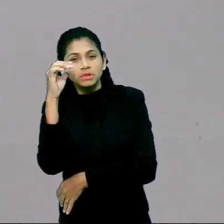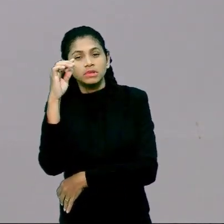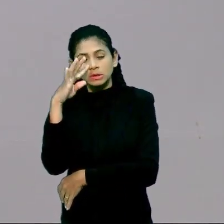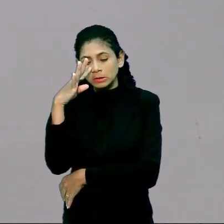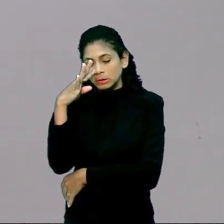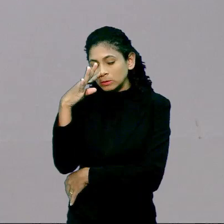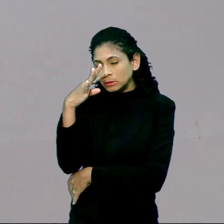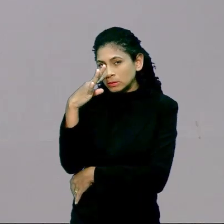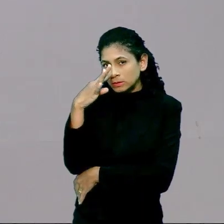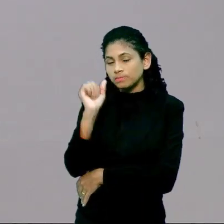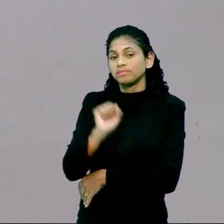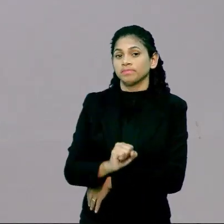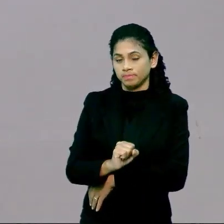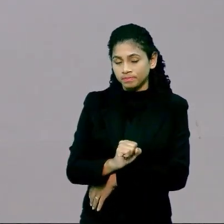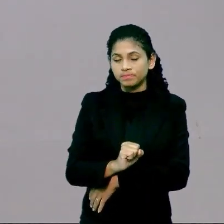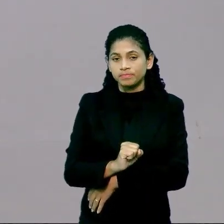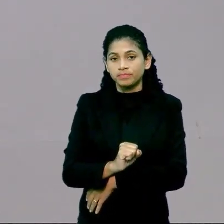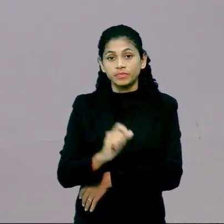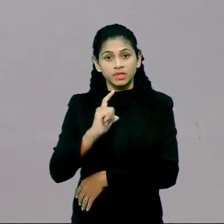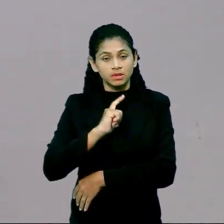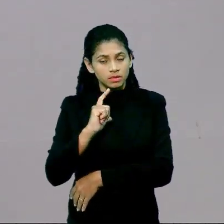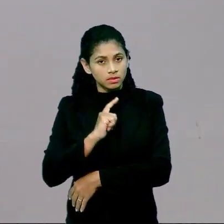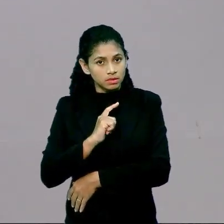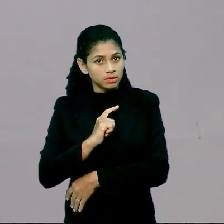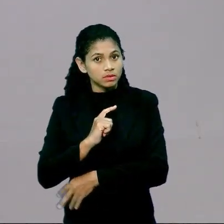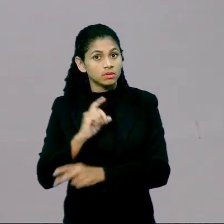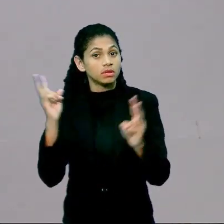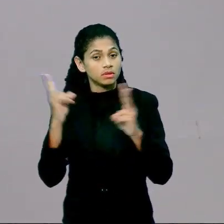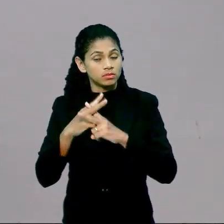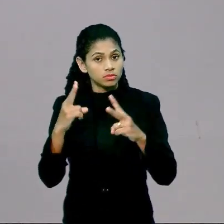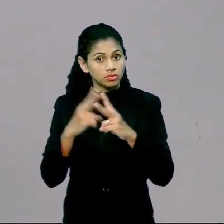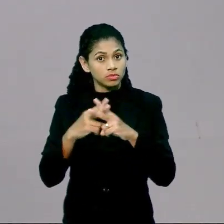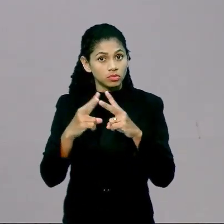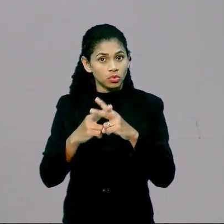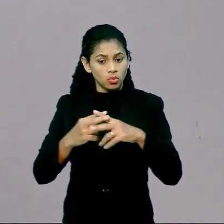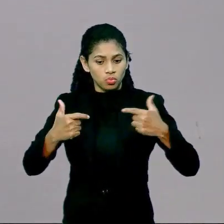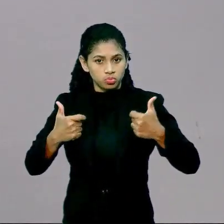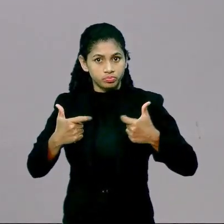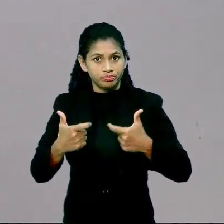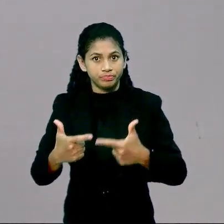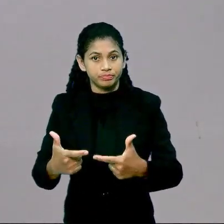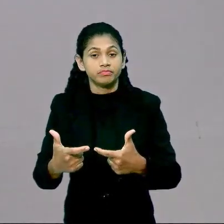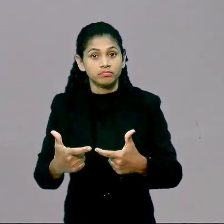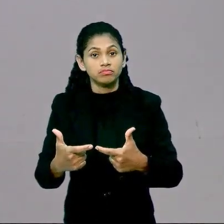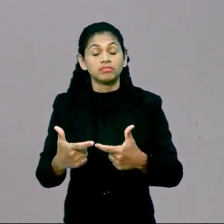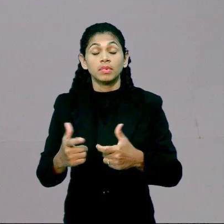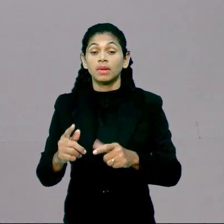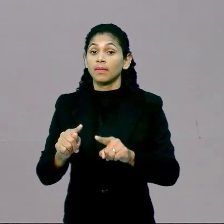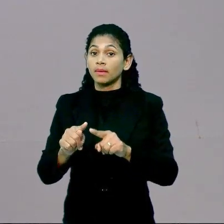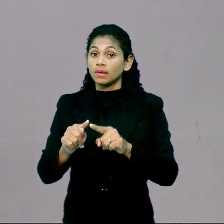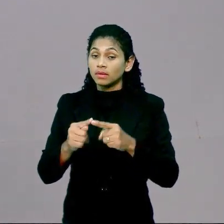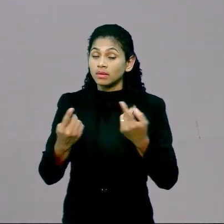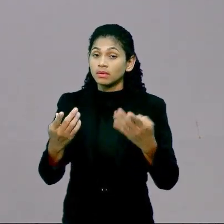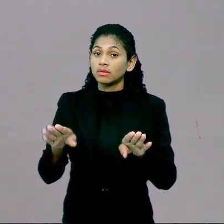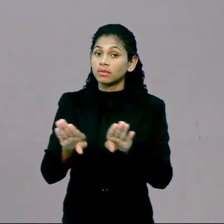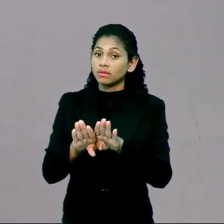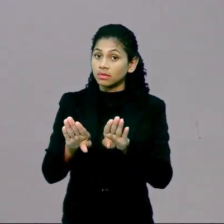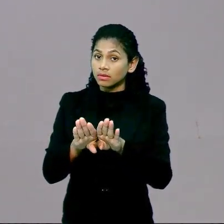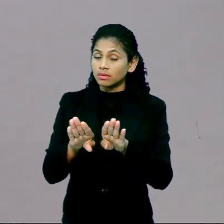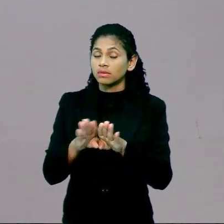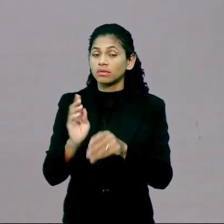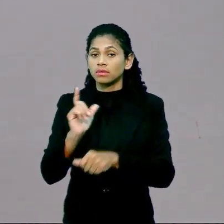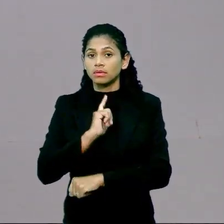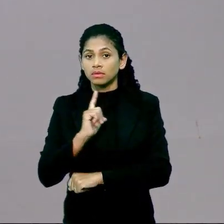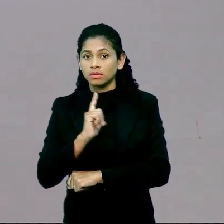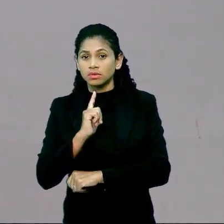lutas como instrumentos de guerra, combate, e também como forma de entretenimento, essa parte um pouco mais artística,